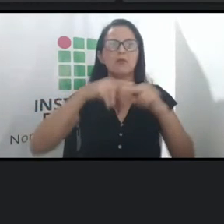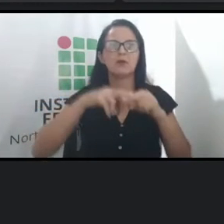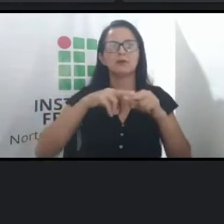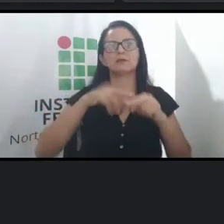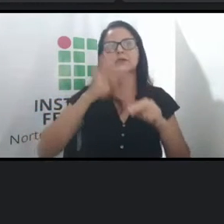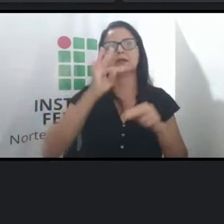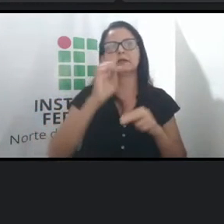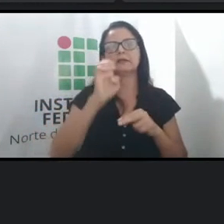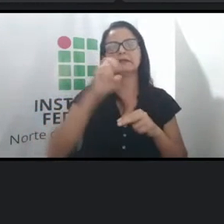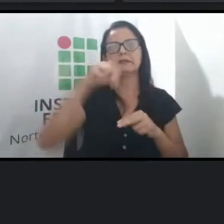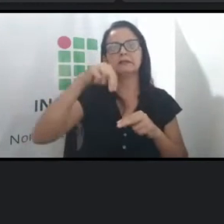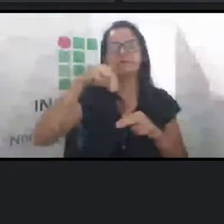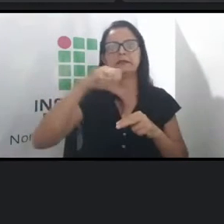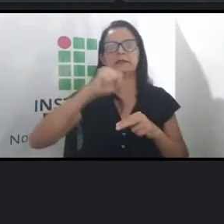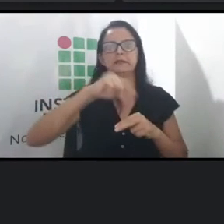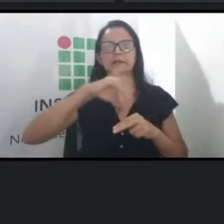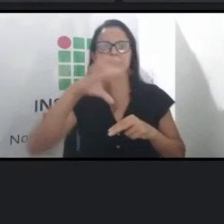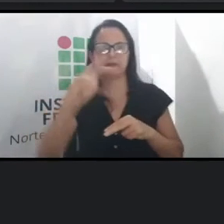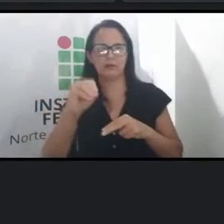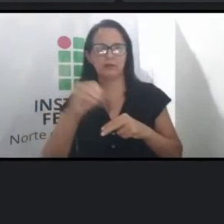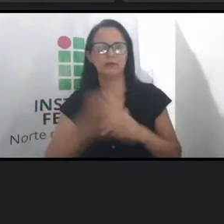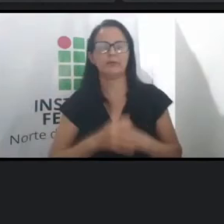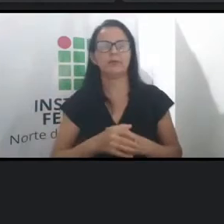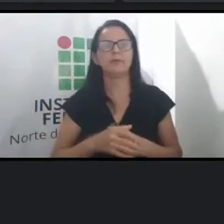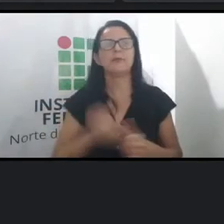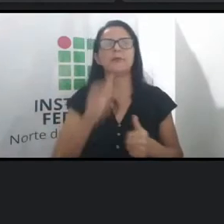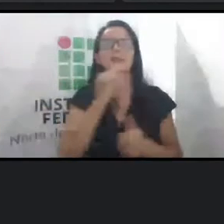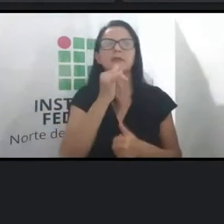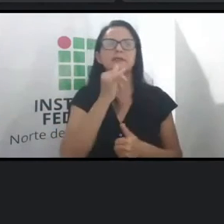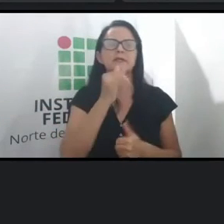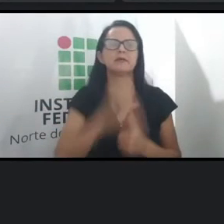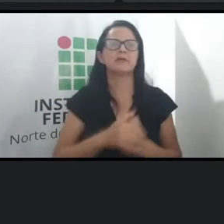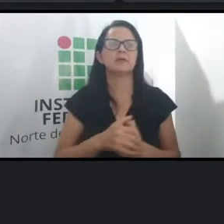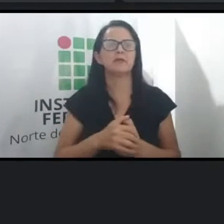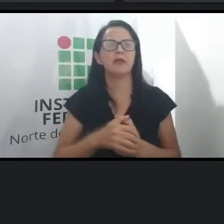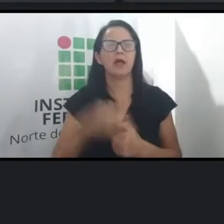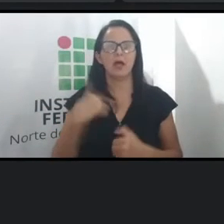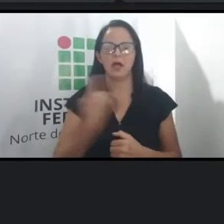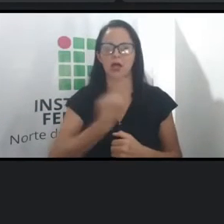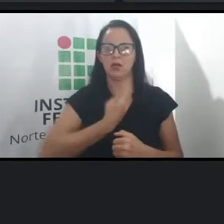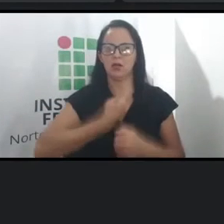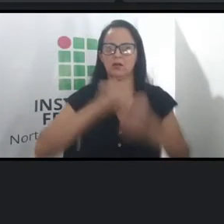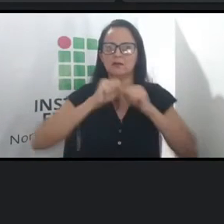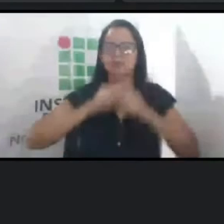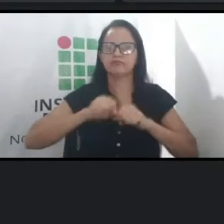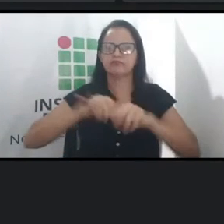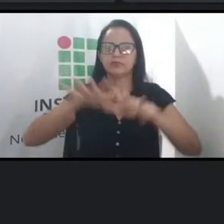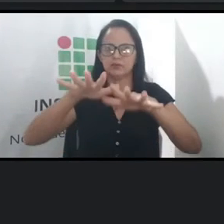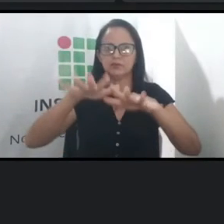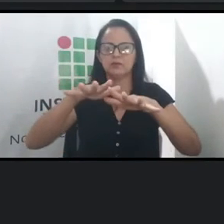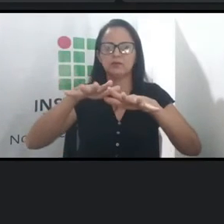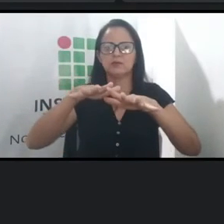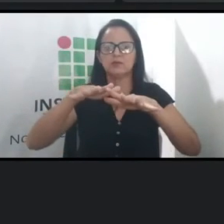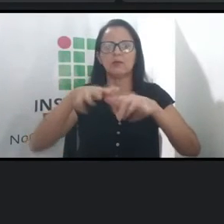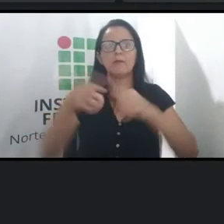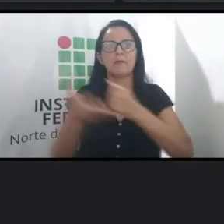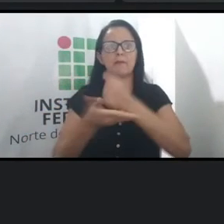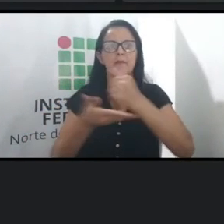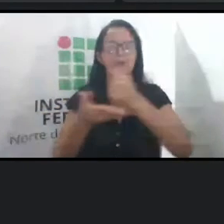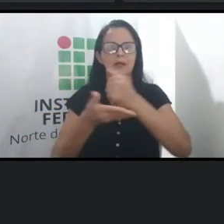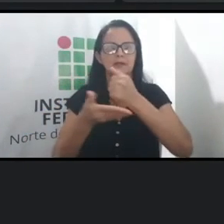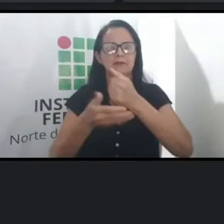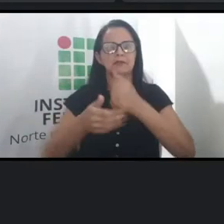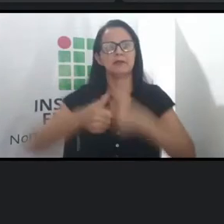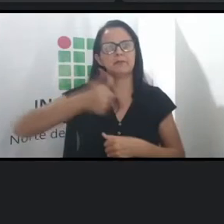nossa distribuição primária, 13,8, na maioria das vezes, 13,8 kV. A zona